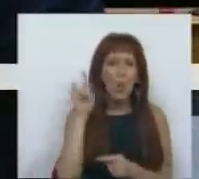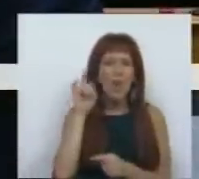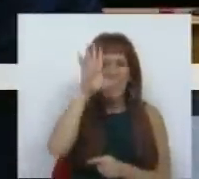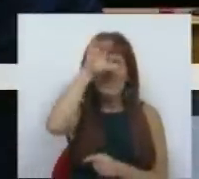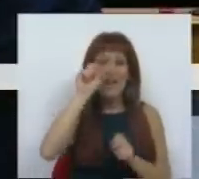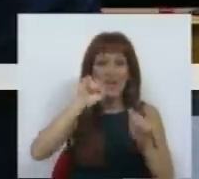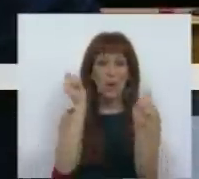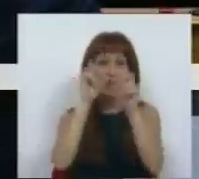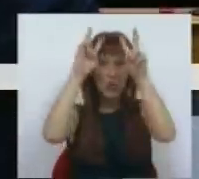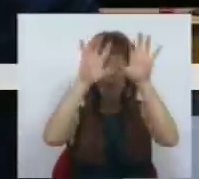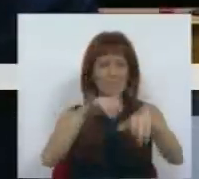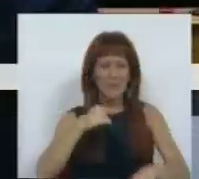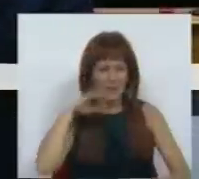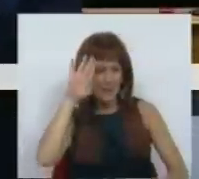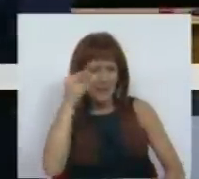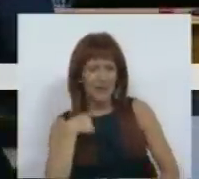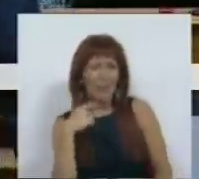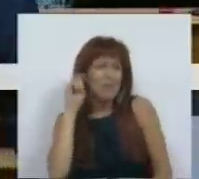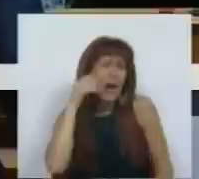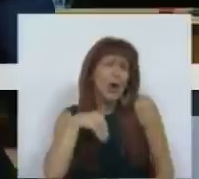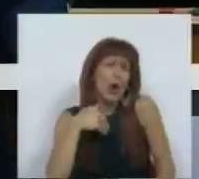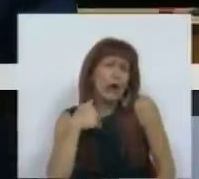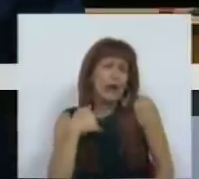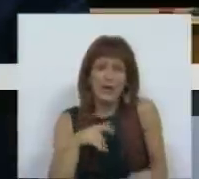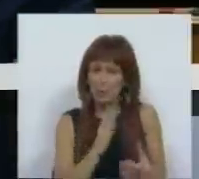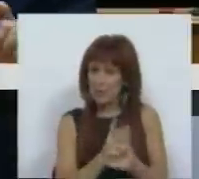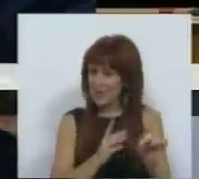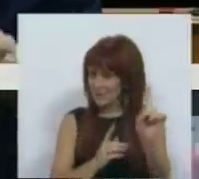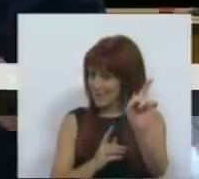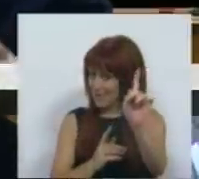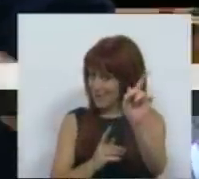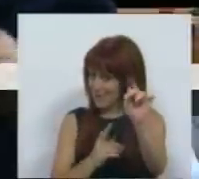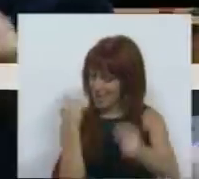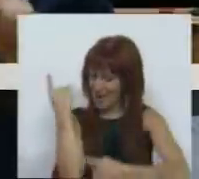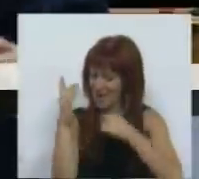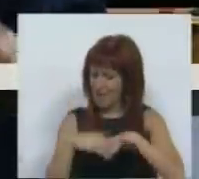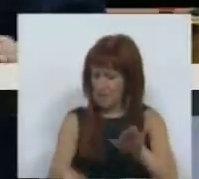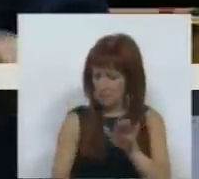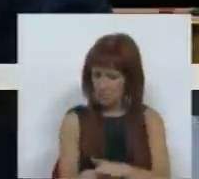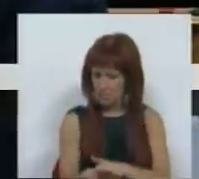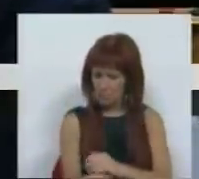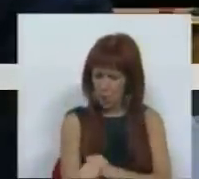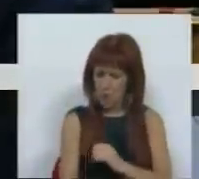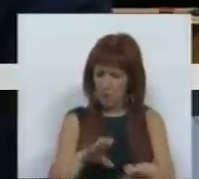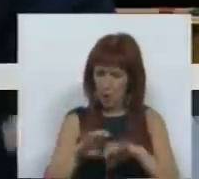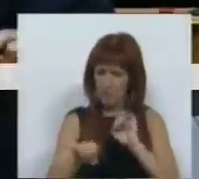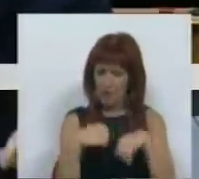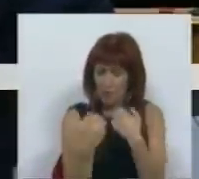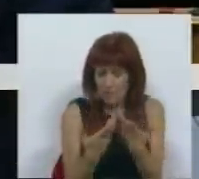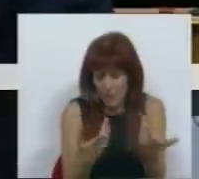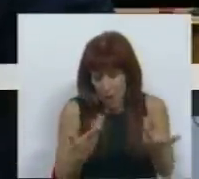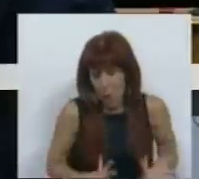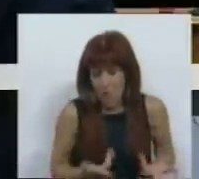Ministro Miguel Relvas sabem que ele não é uma vítima neste processo. Que se há alguém que está a fazer pressão sobre a comunicação social,